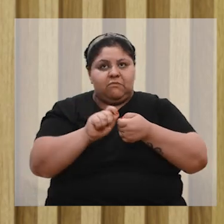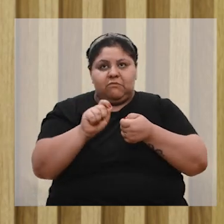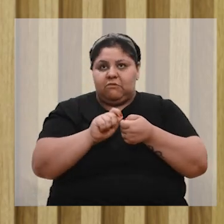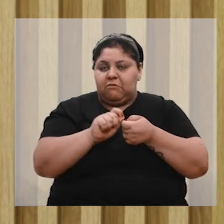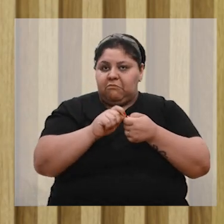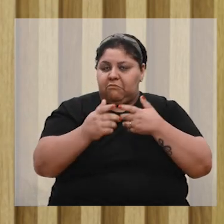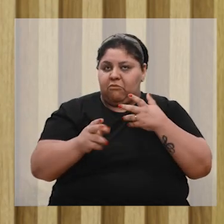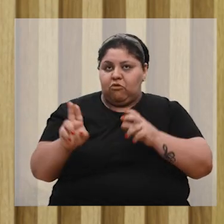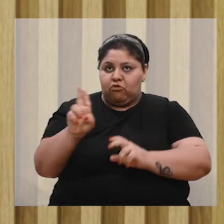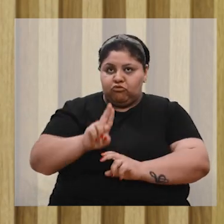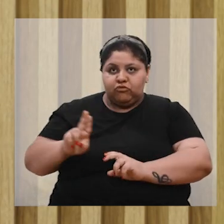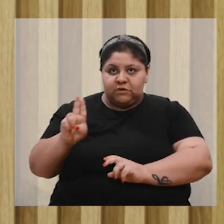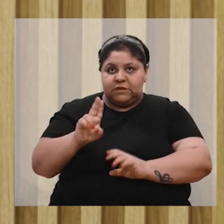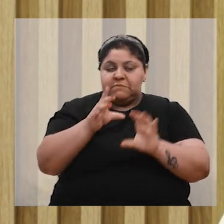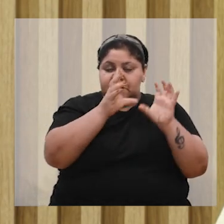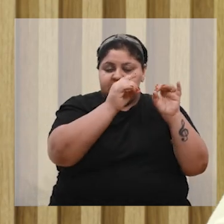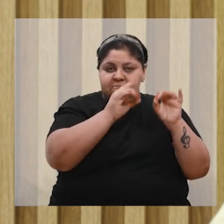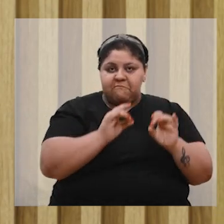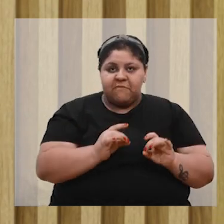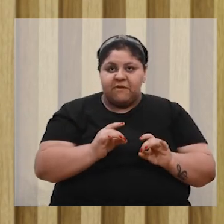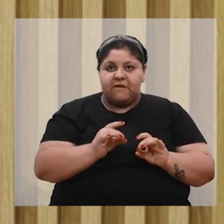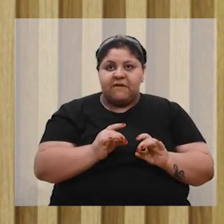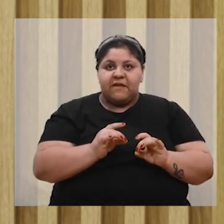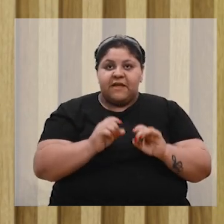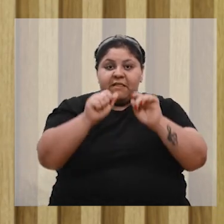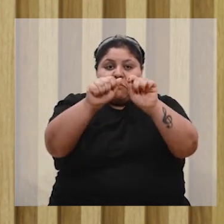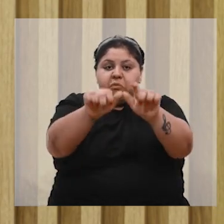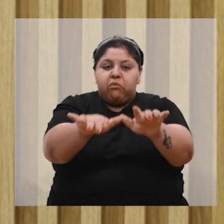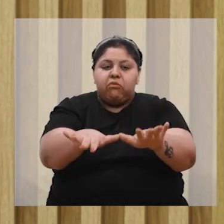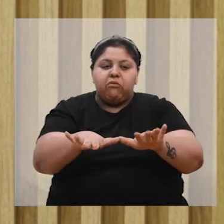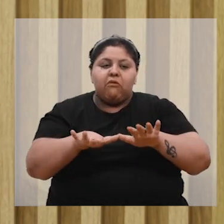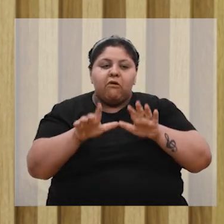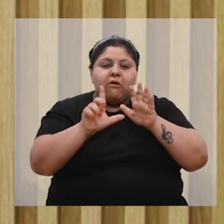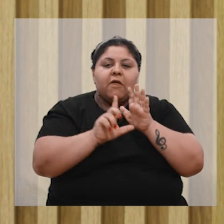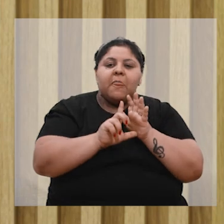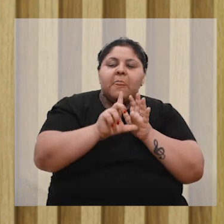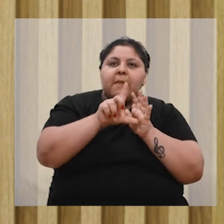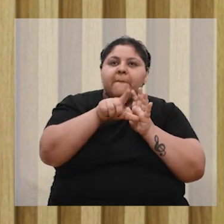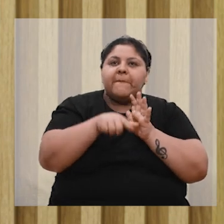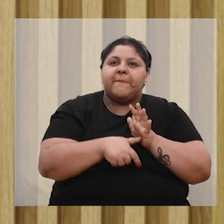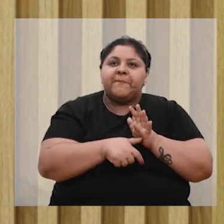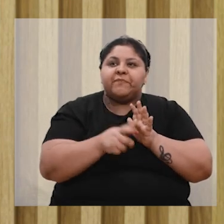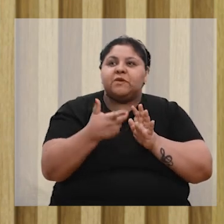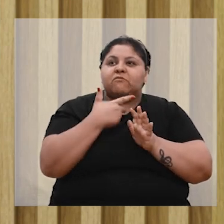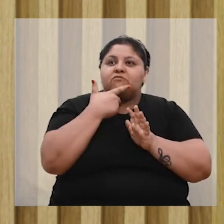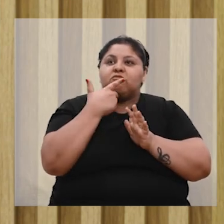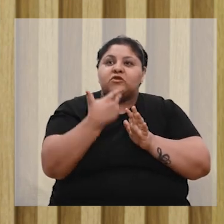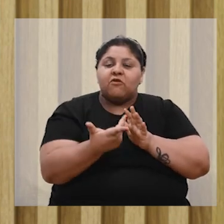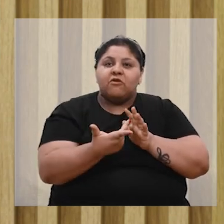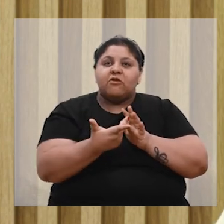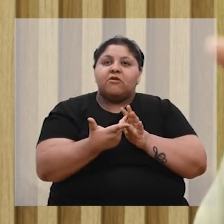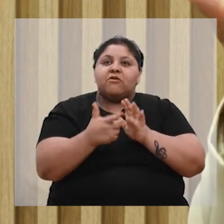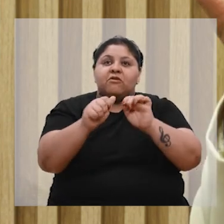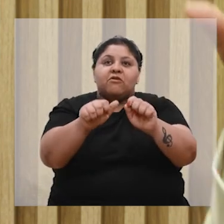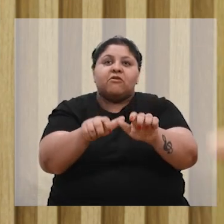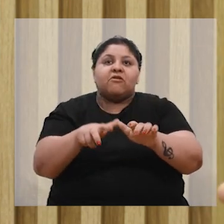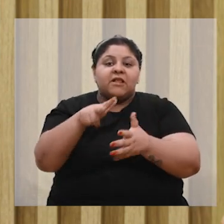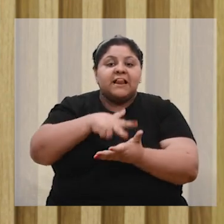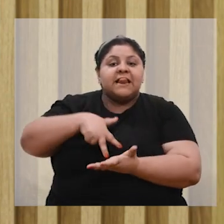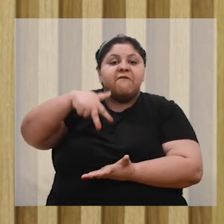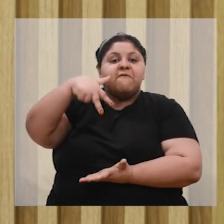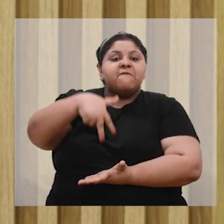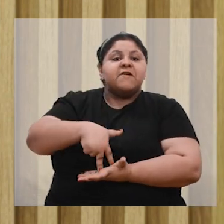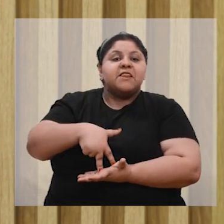em função das minhas especializações. E na plateia, depois que eu fiz uma manifestação, levanta